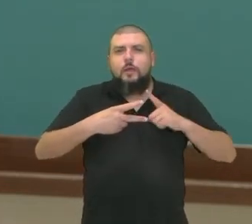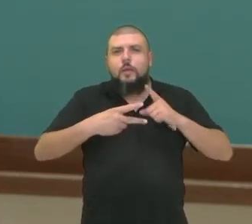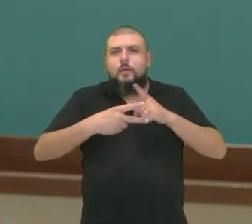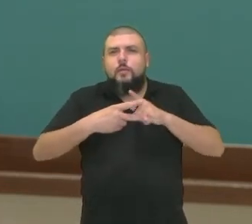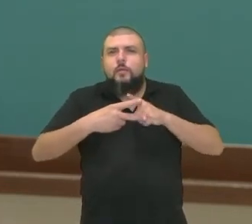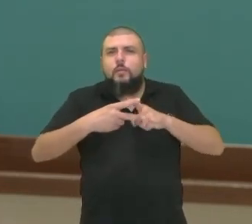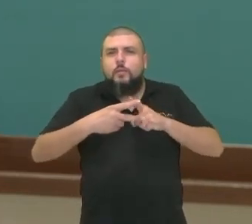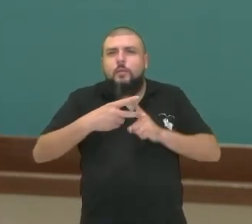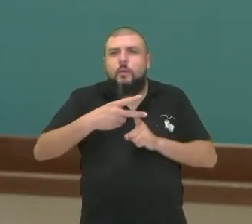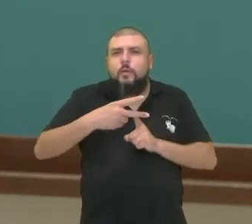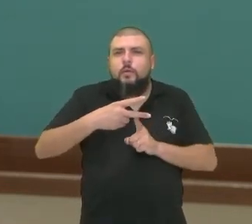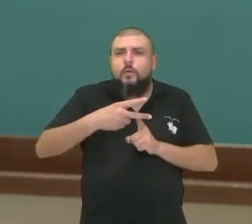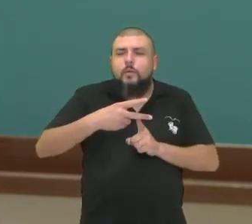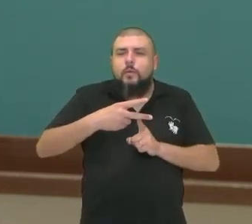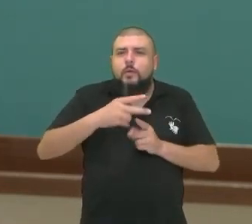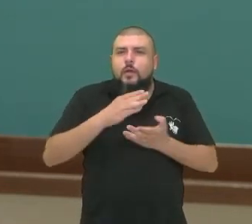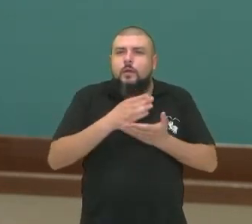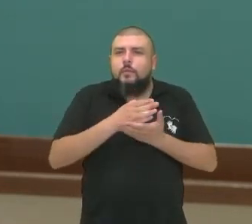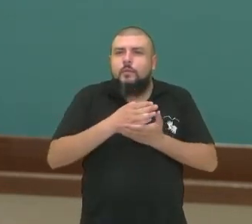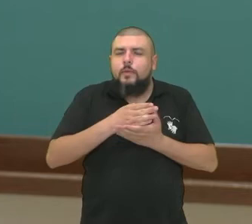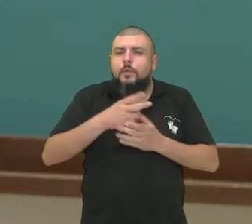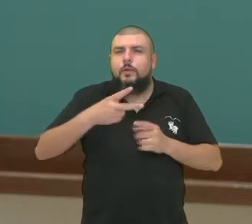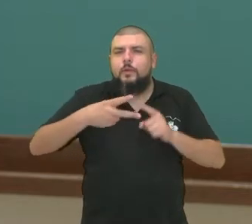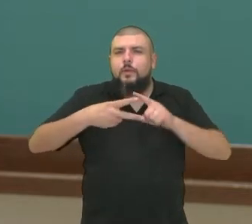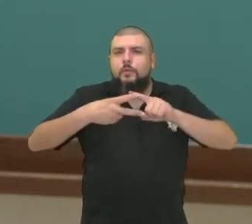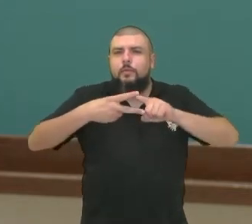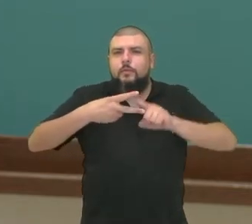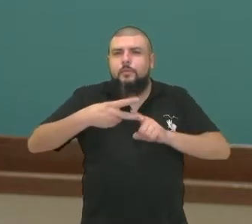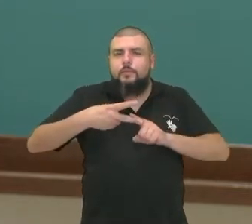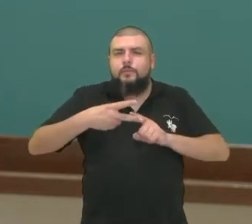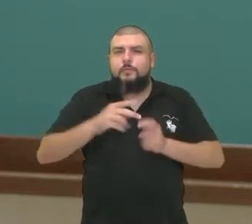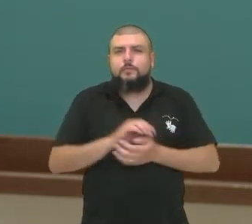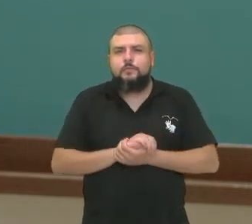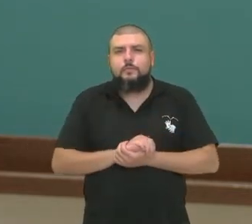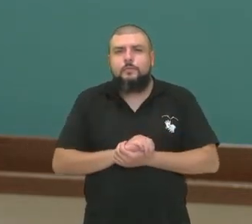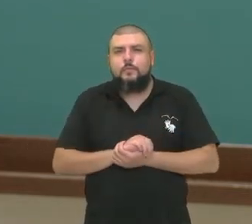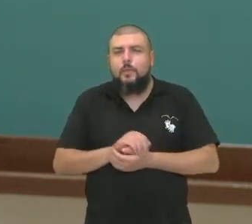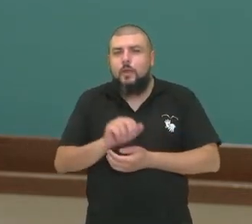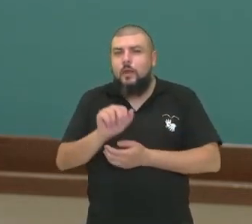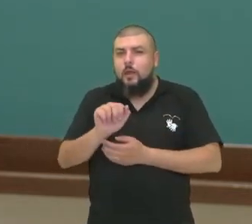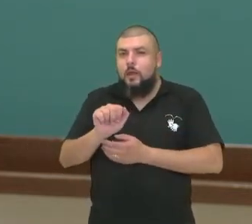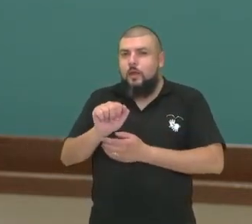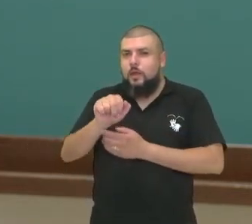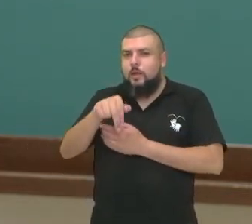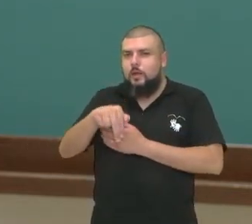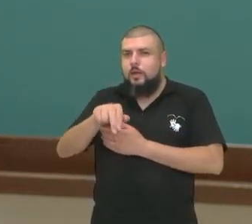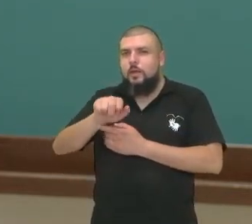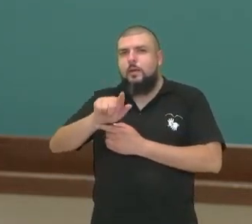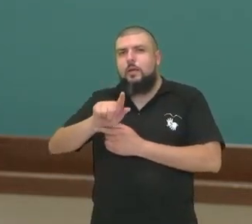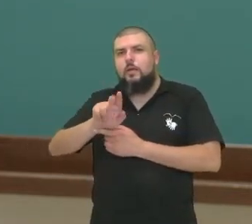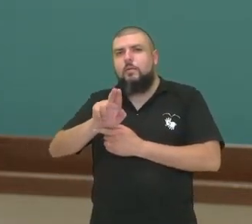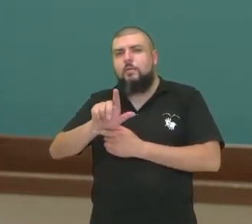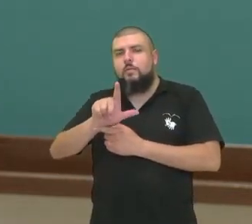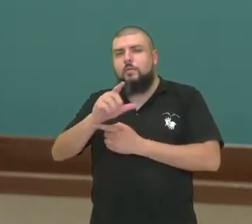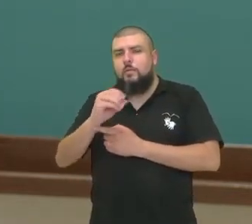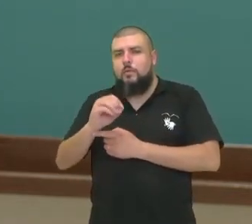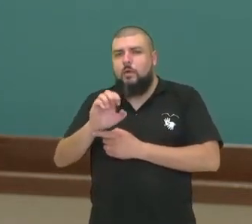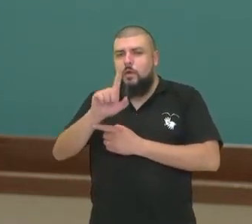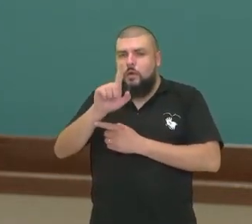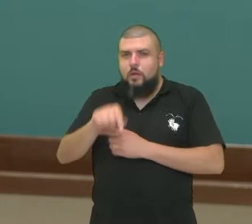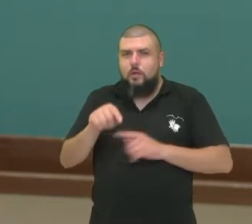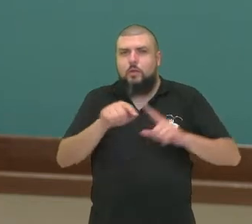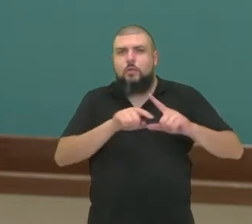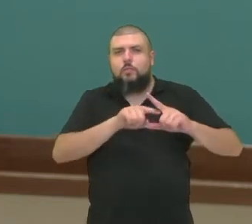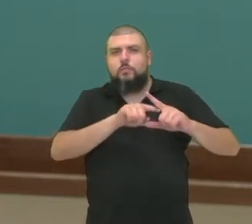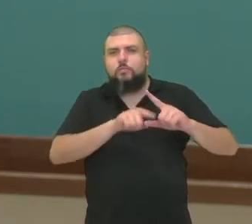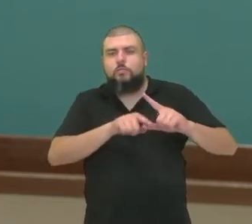essa abertura que formou o ângulo, tá bom? E aí, o ângulo, ele é toda a região convexa ou não do